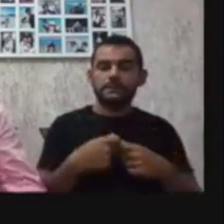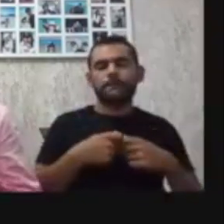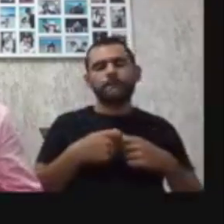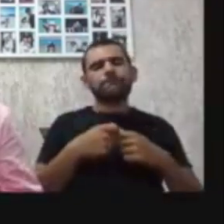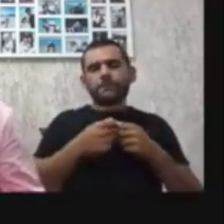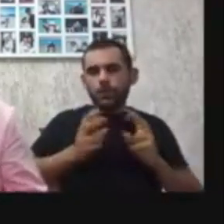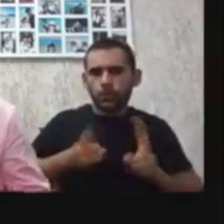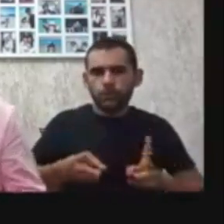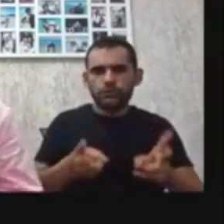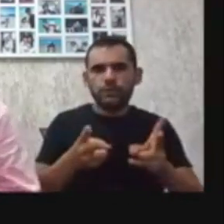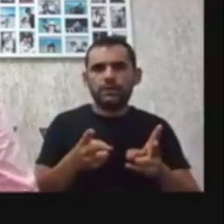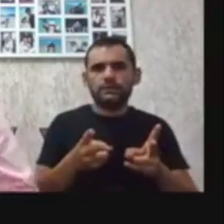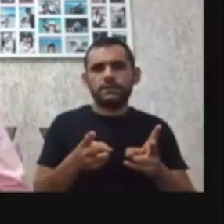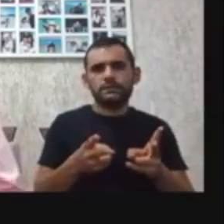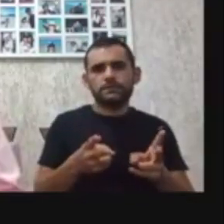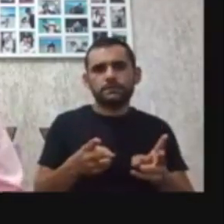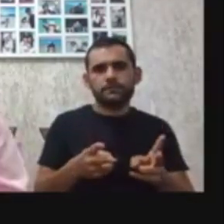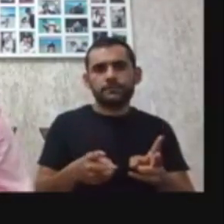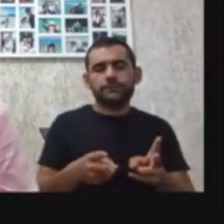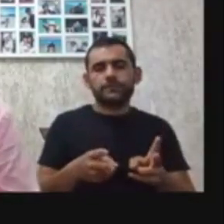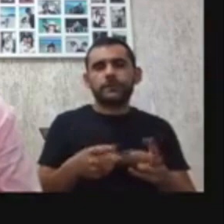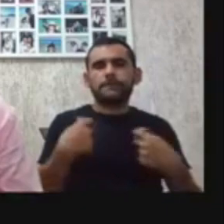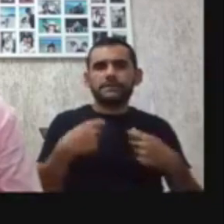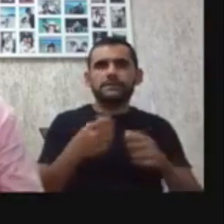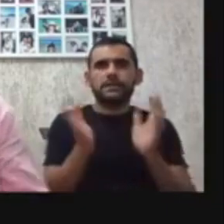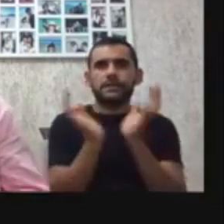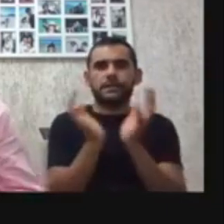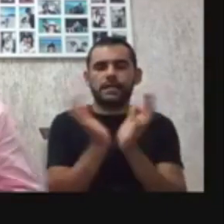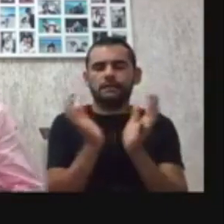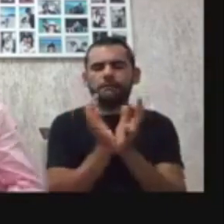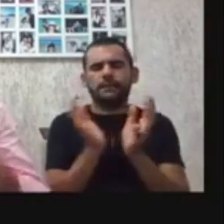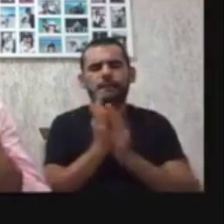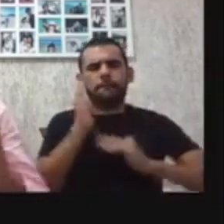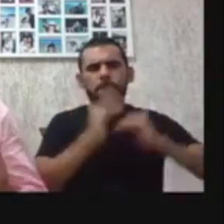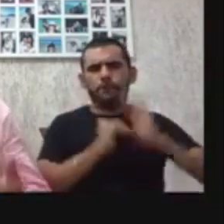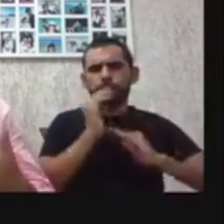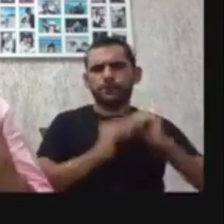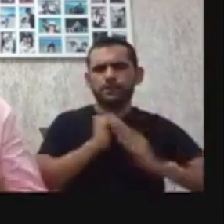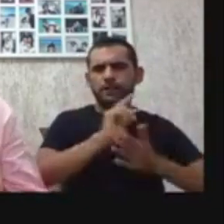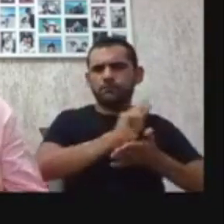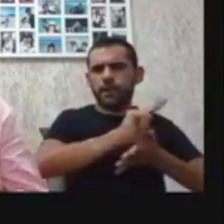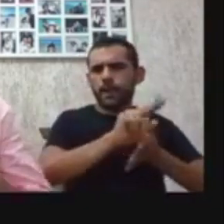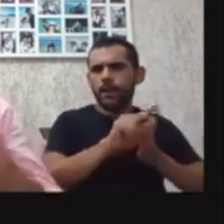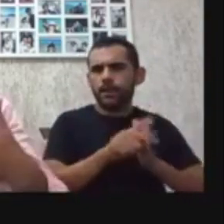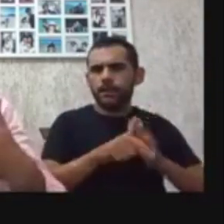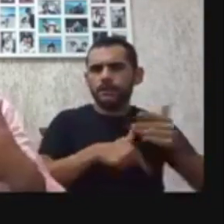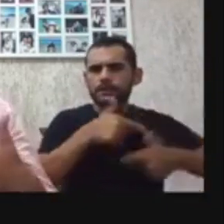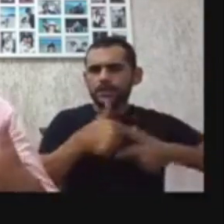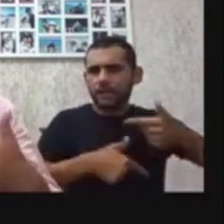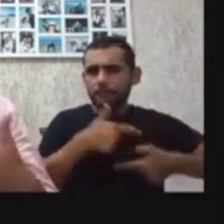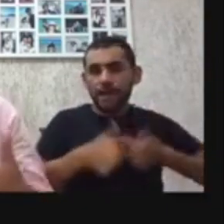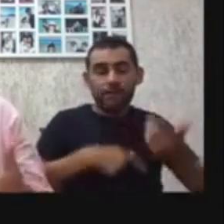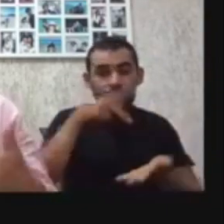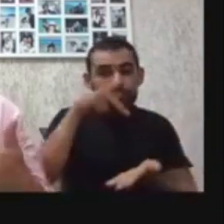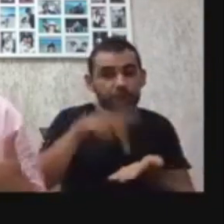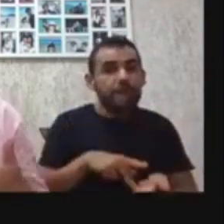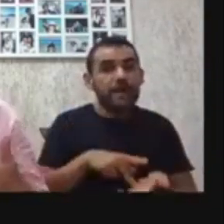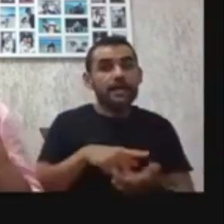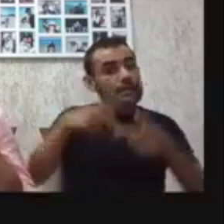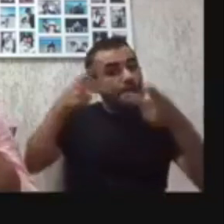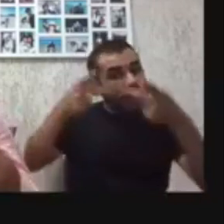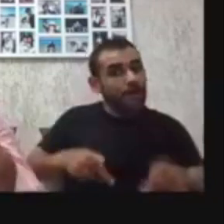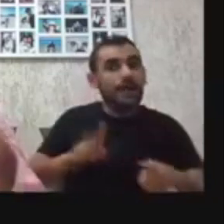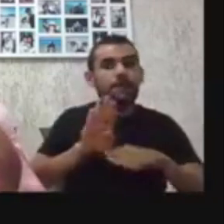continuidade, essa logística. Nós precisamos de equipes multidisciplinares que realmente atendem e atuam na realidade